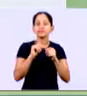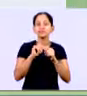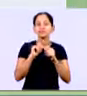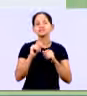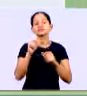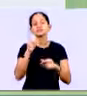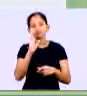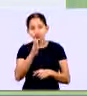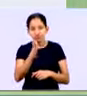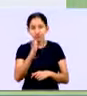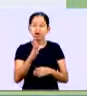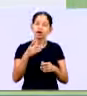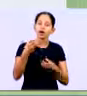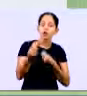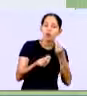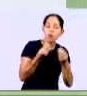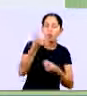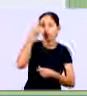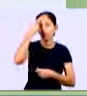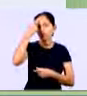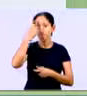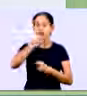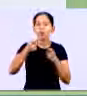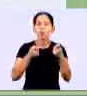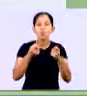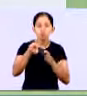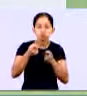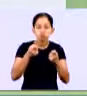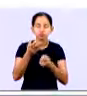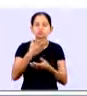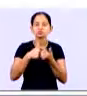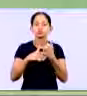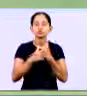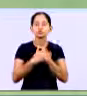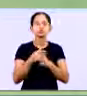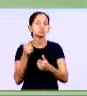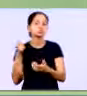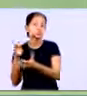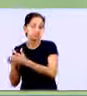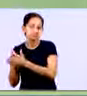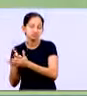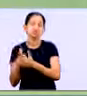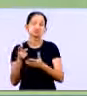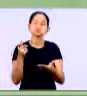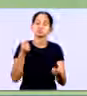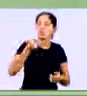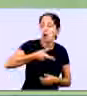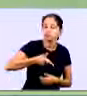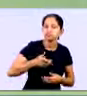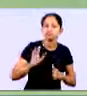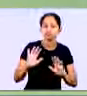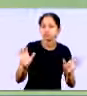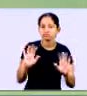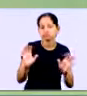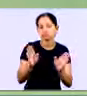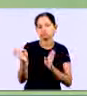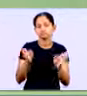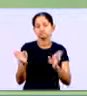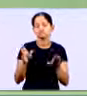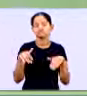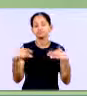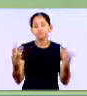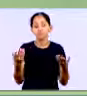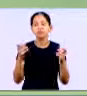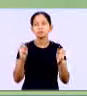daquilo que você deverá comercializar. Se você pegar os valores recebidos à vista ou a prazo, você vai encontrar quais as suas necessidades de capital. E aí você